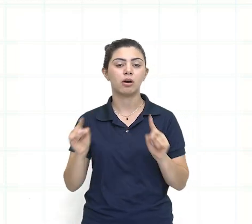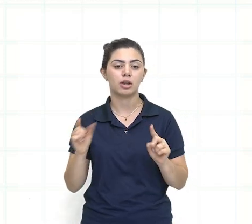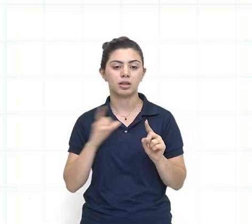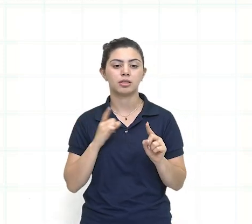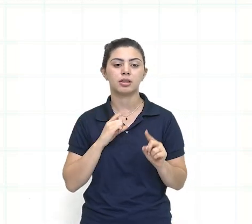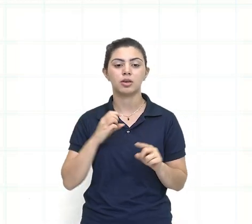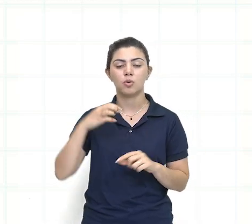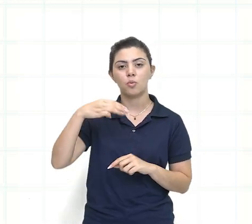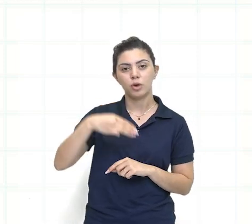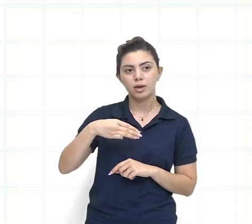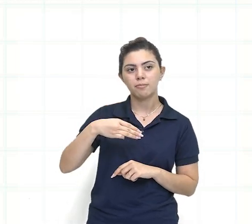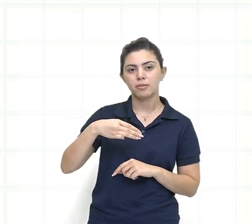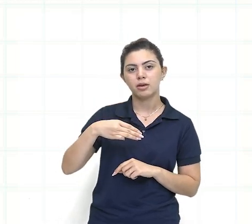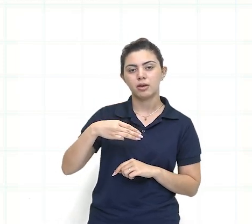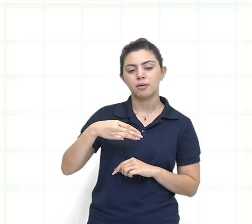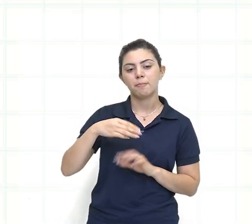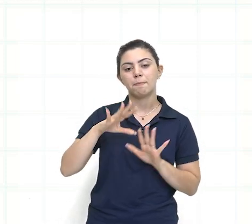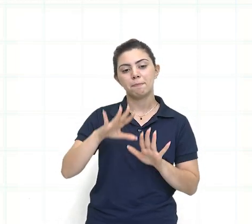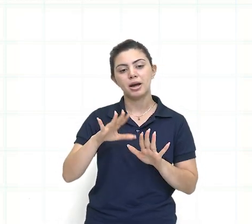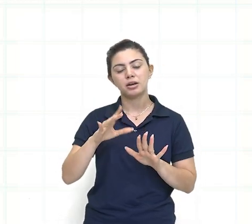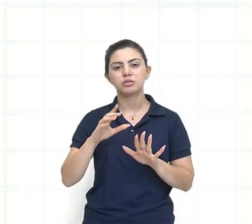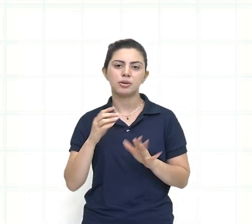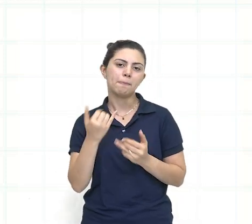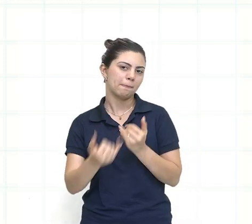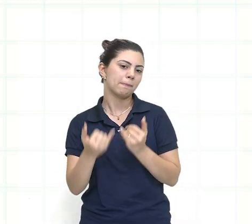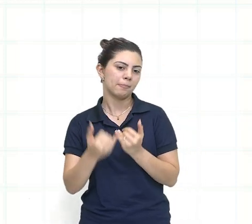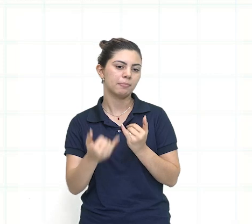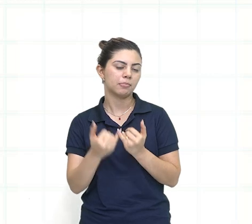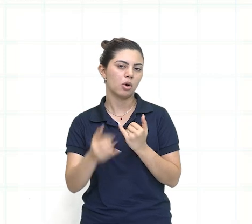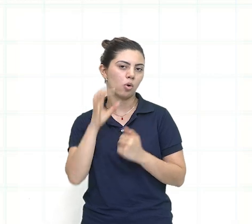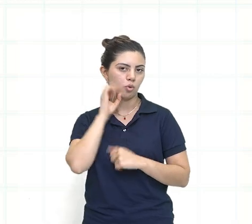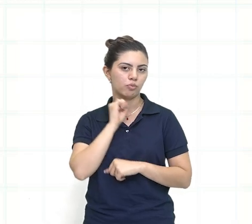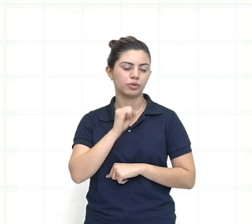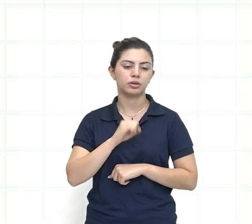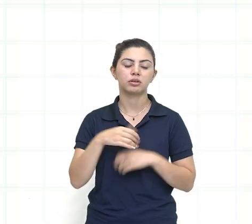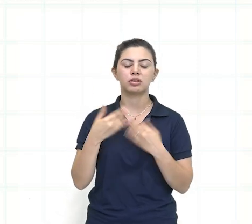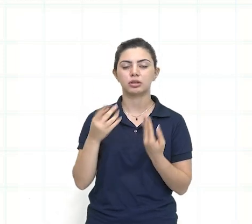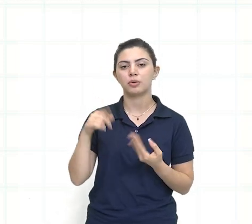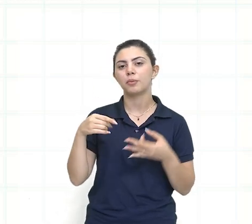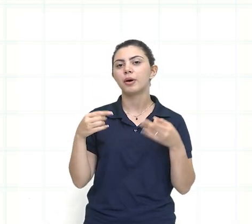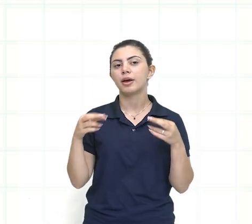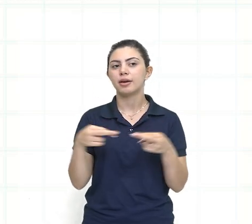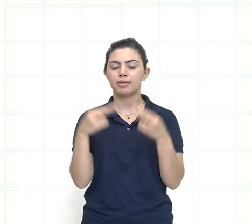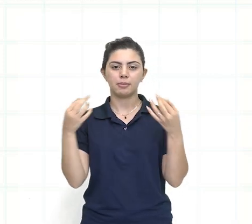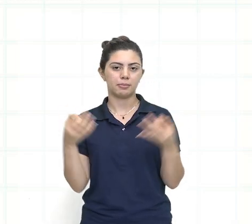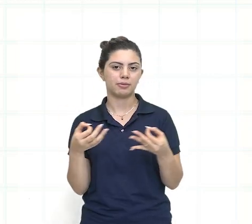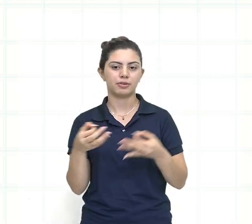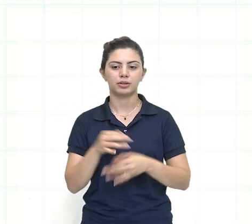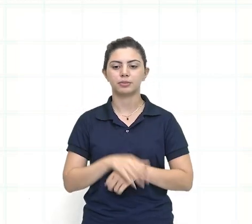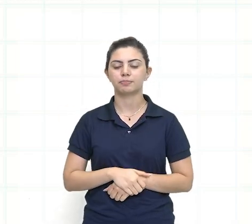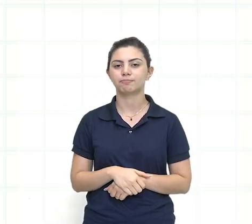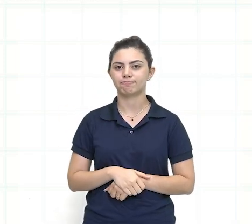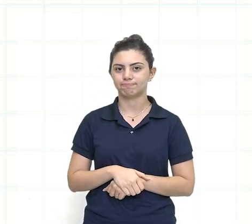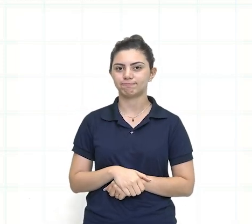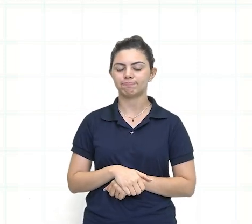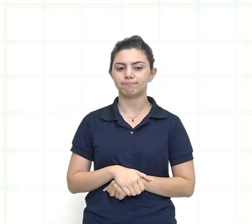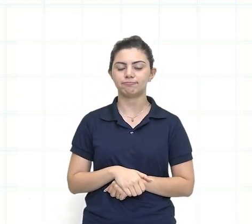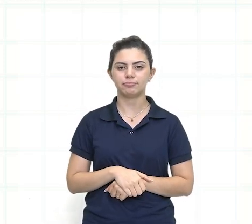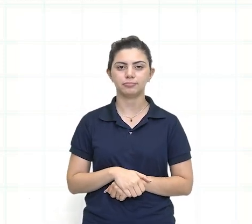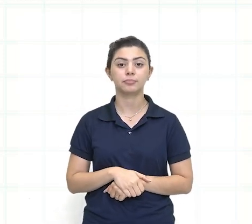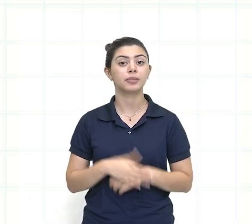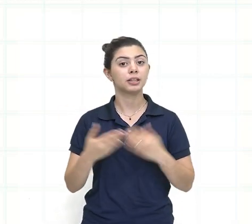mão, verão, mas tá no mesmo nível, né, de sonorização. Então elas são rimas perfeitas. Perceberam que ele é